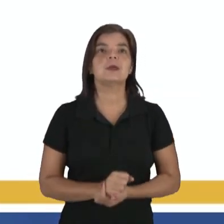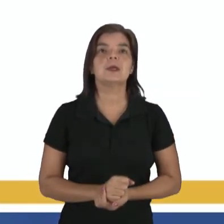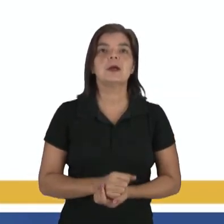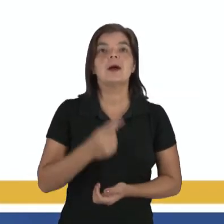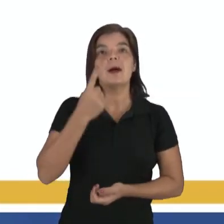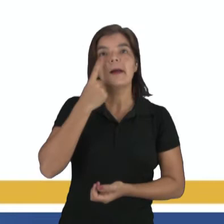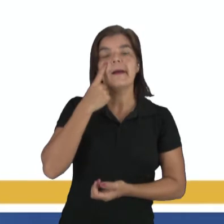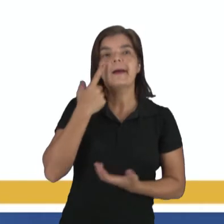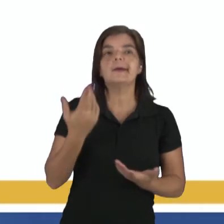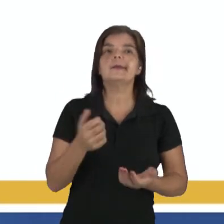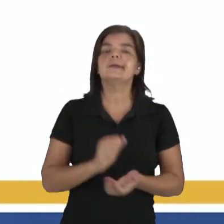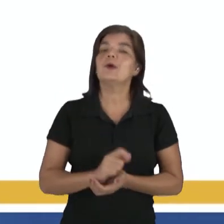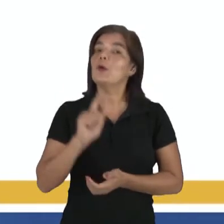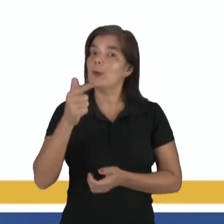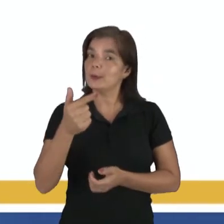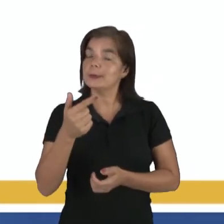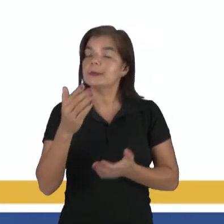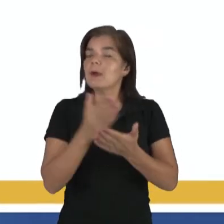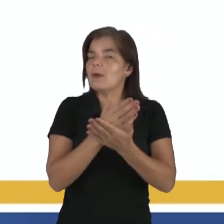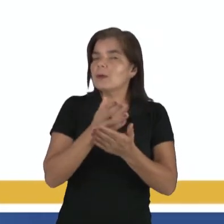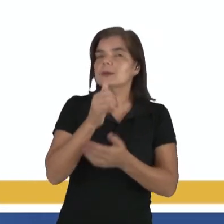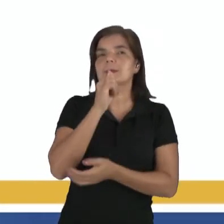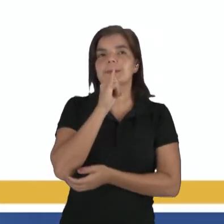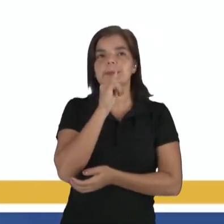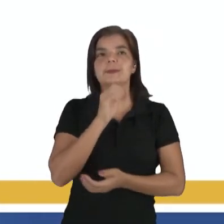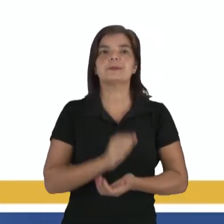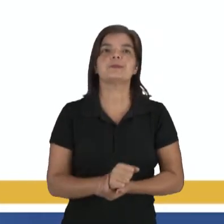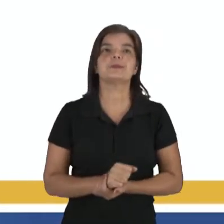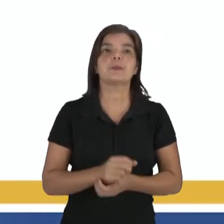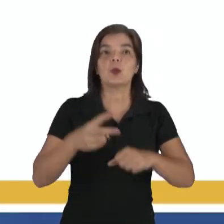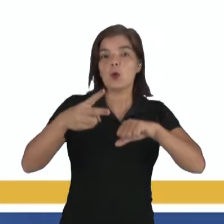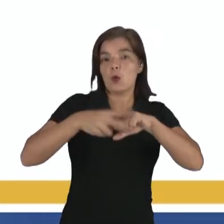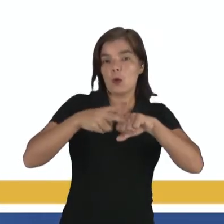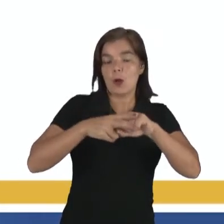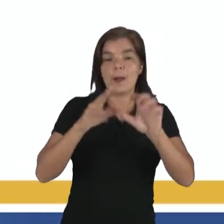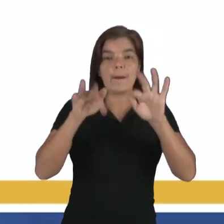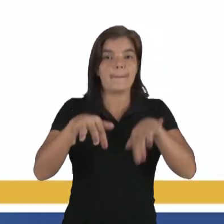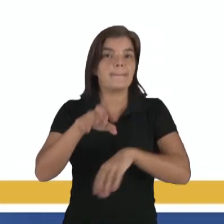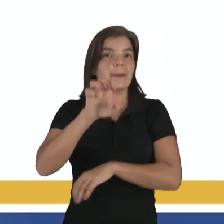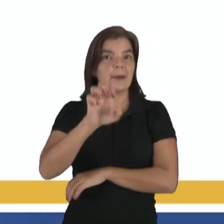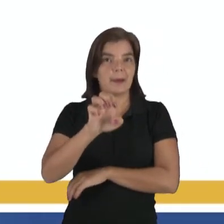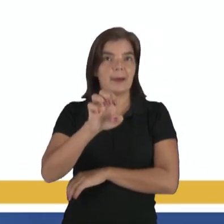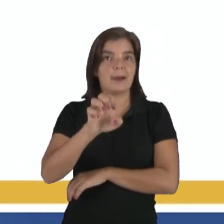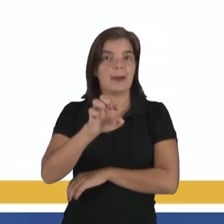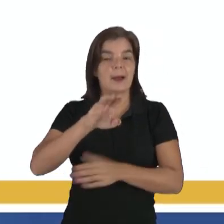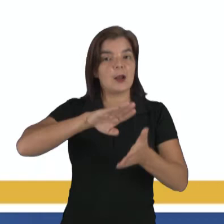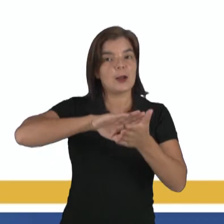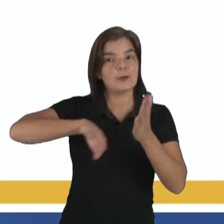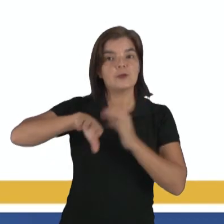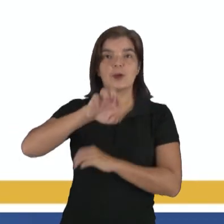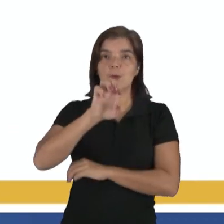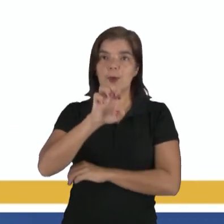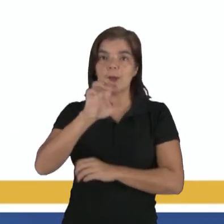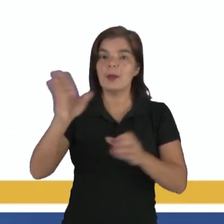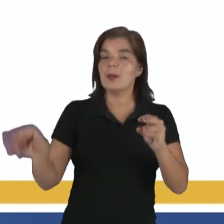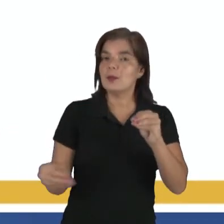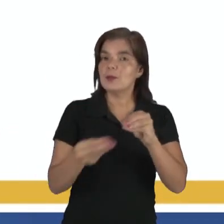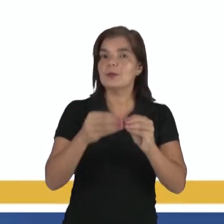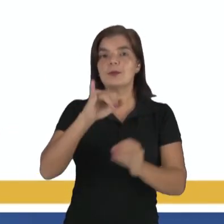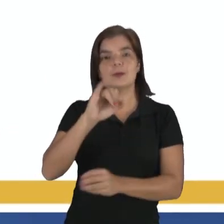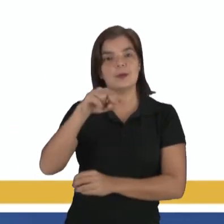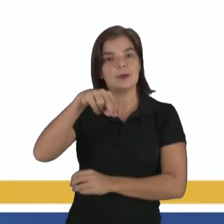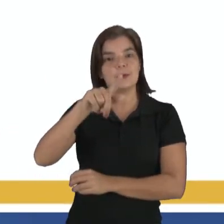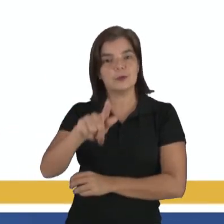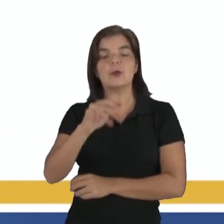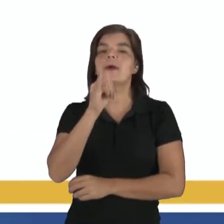estudando. Existem algumas exceções. Por exemplo, quando o verbo termina em E, você vai tirar o E e colocar o